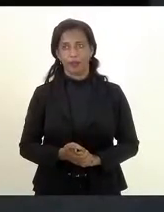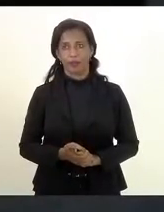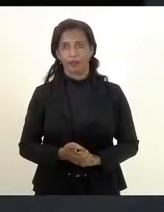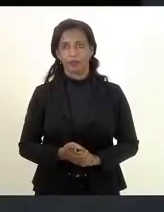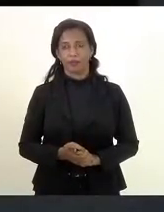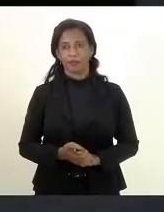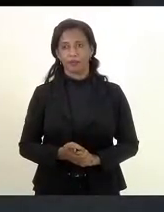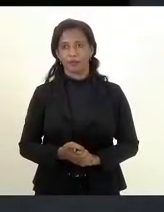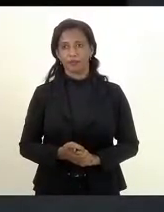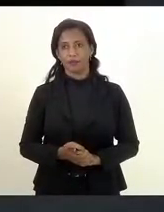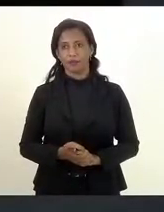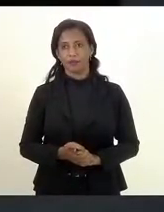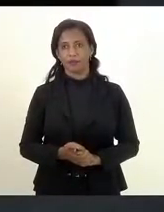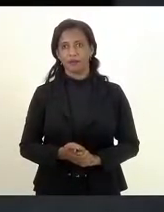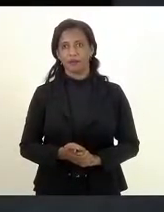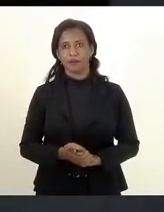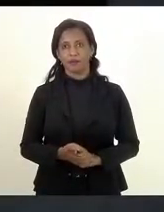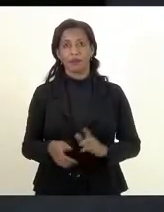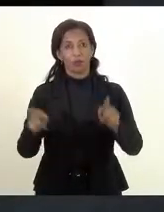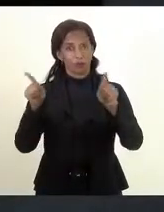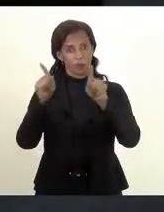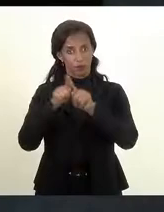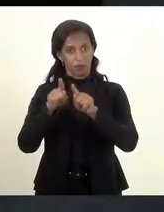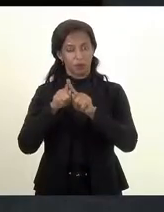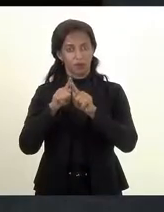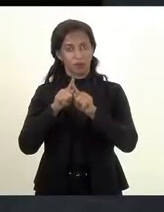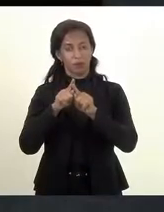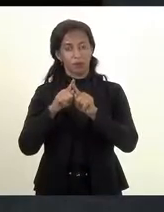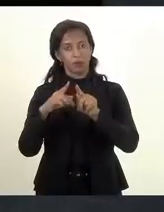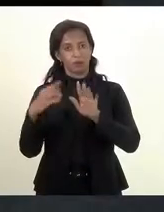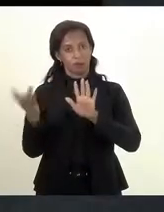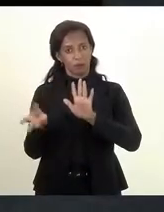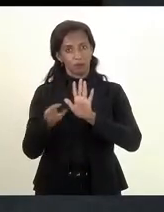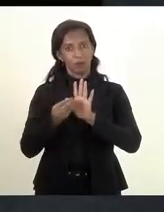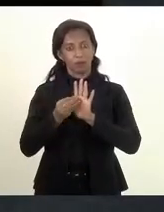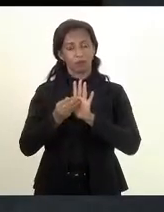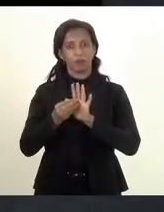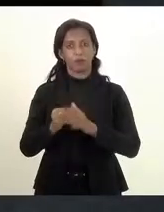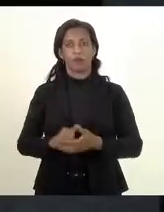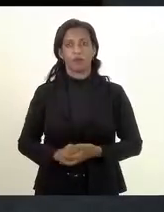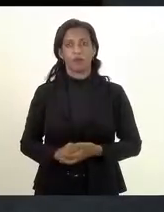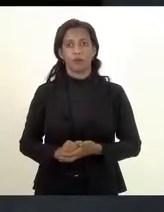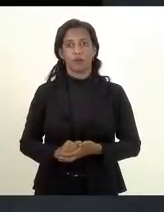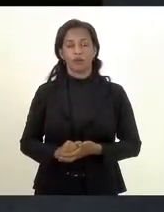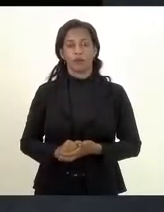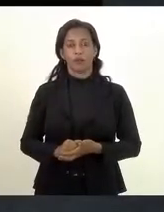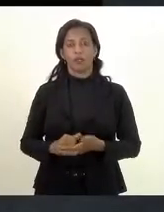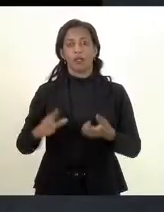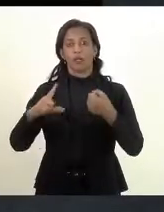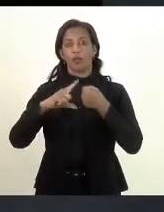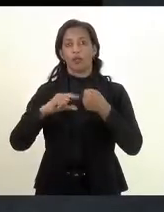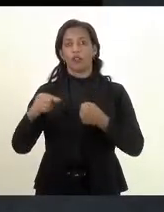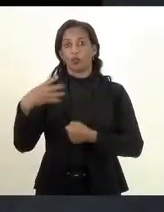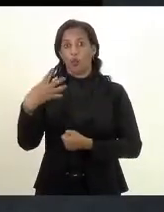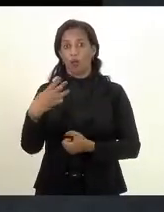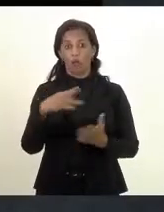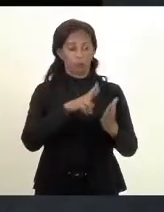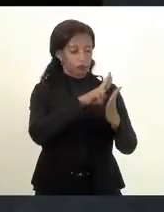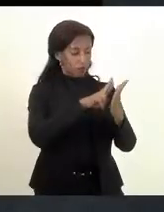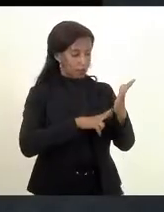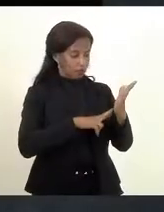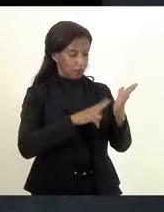2, eu mencionei também que o artigo 4º deve ficar com a redação original